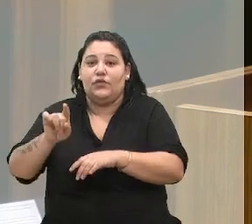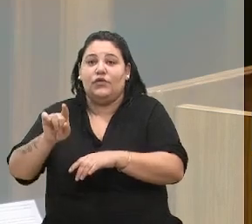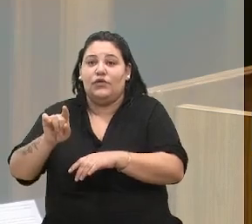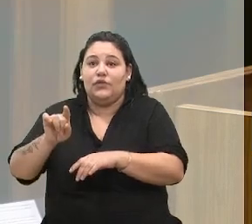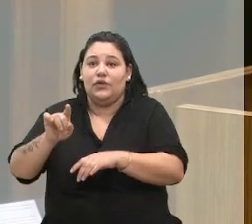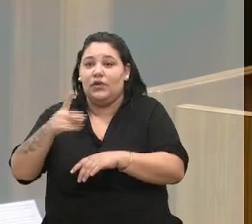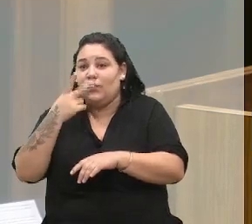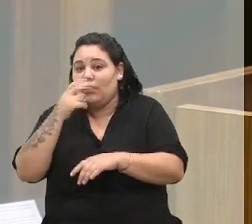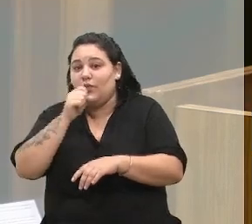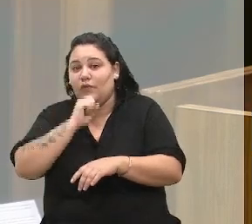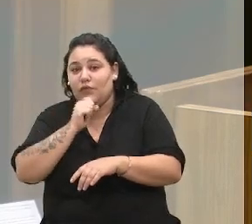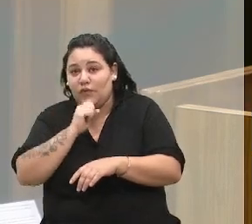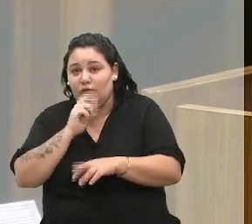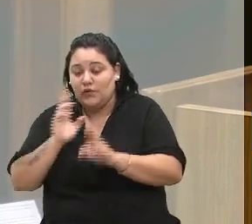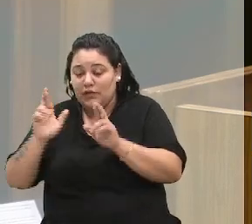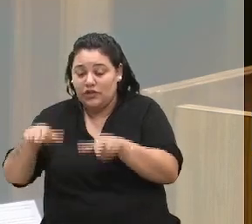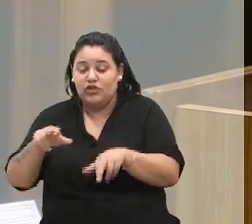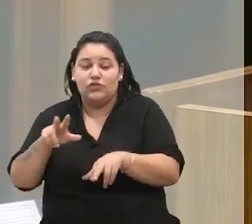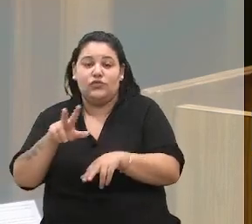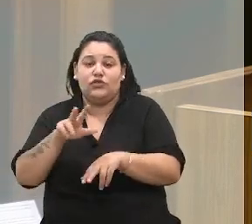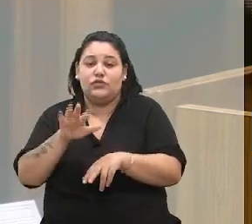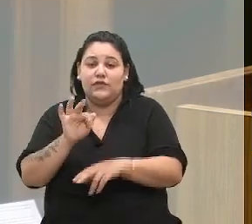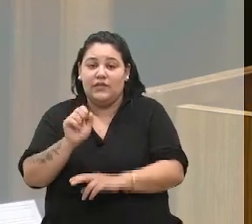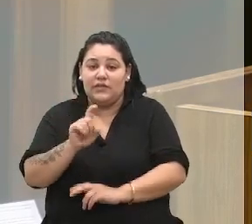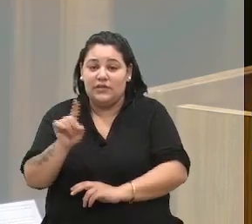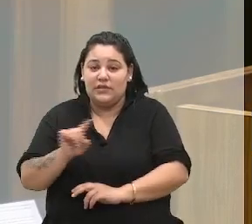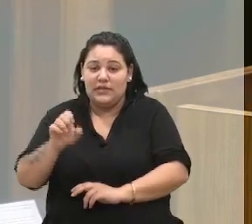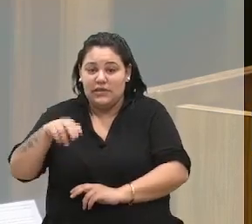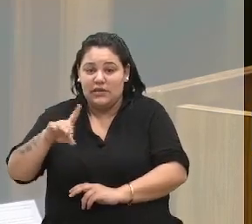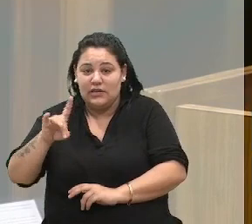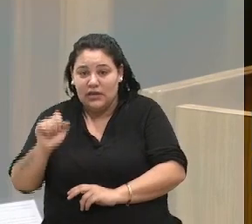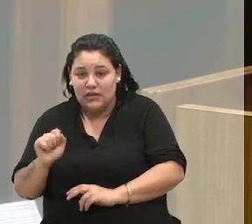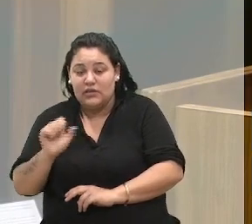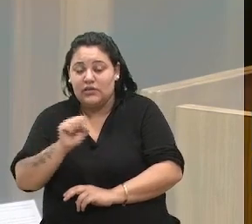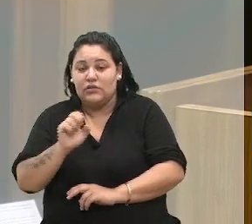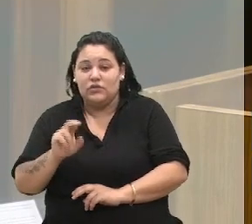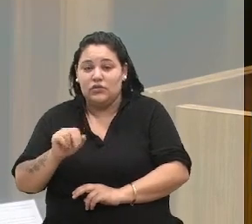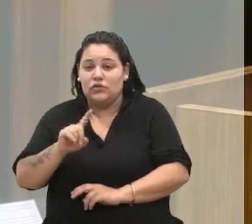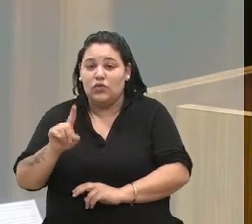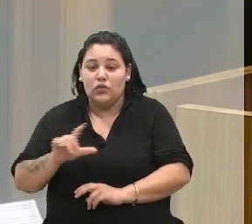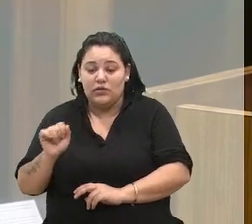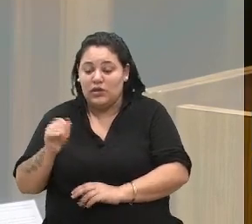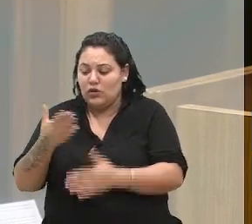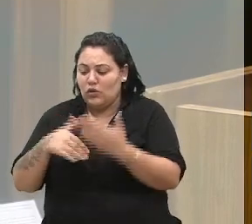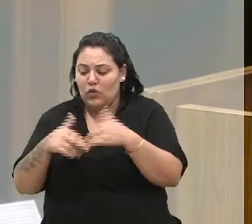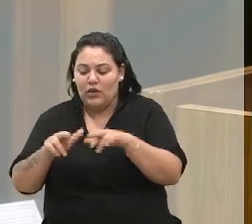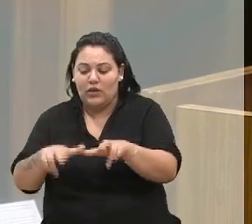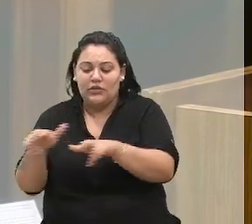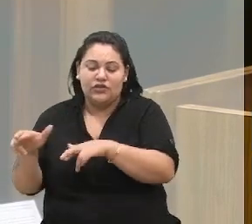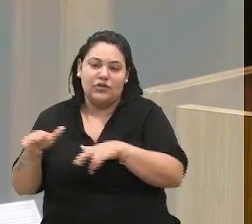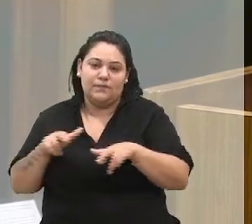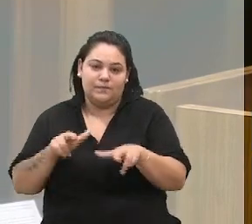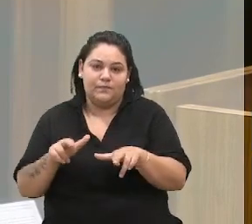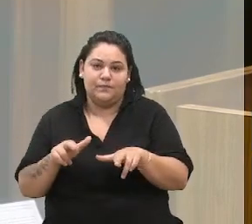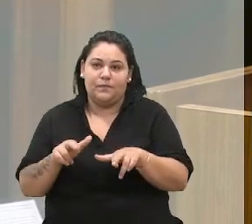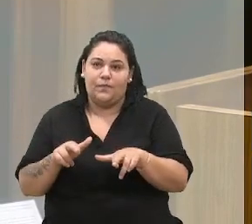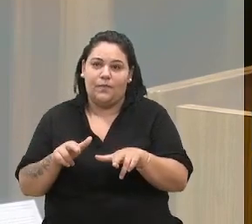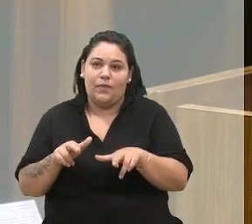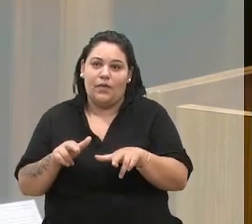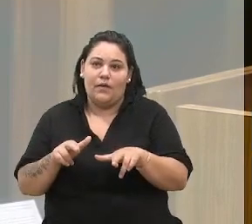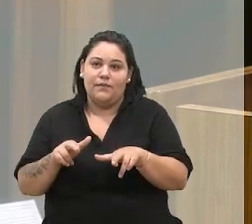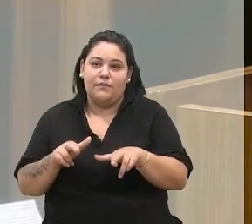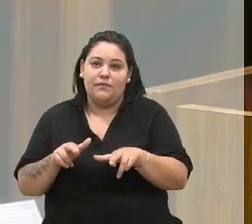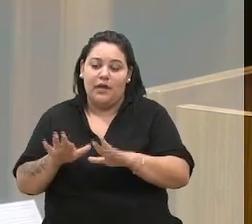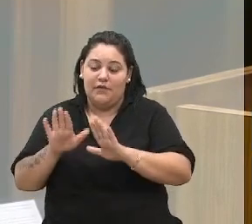meus avós, na região de Fazenda Souza, Santa Lúcia, toda aquela região ali, aonde se estabeleceram de